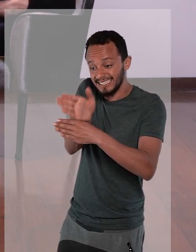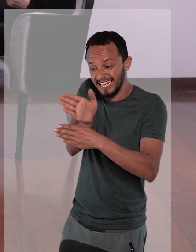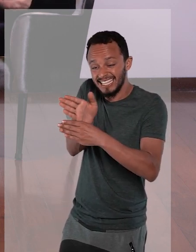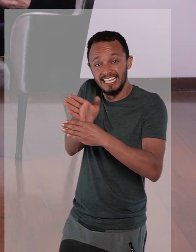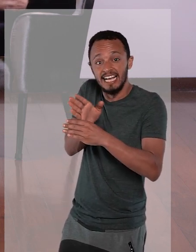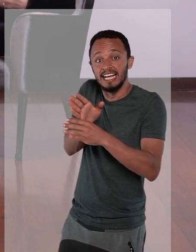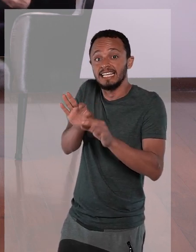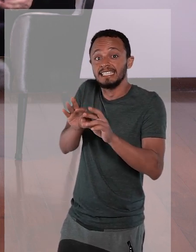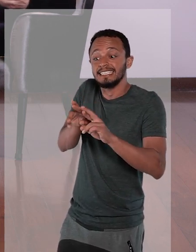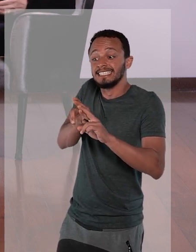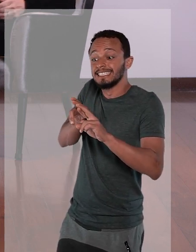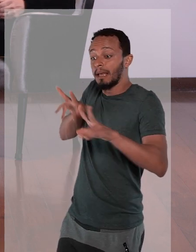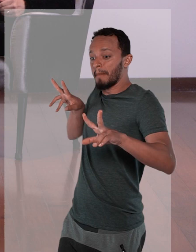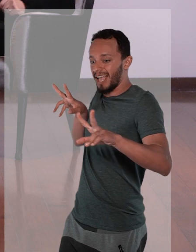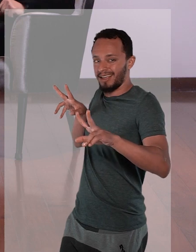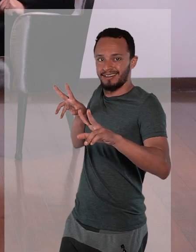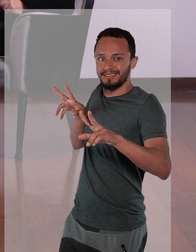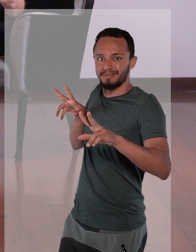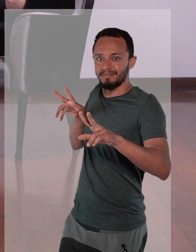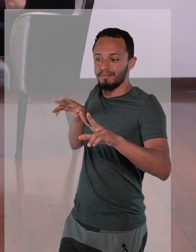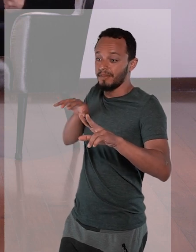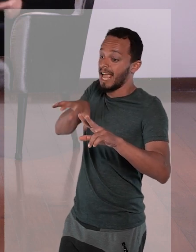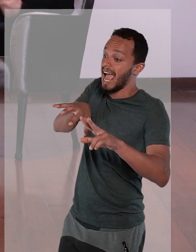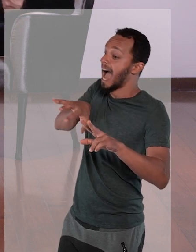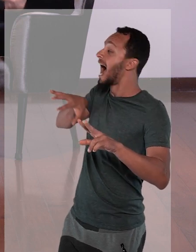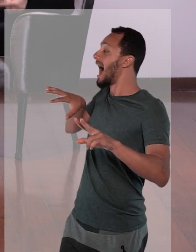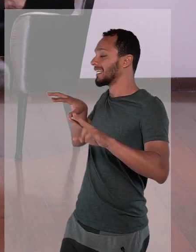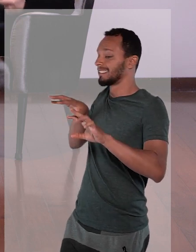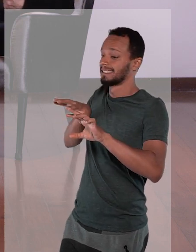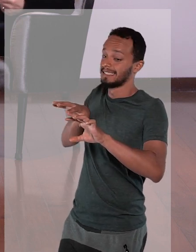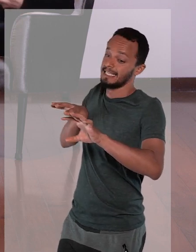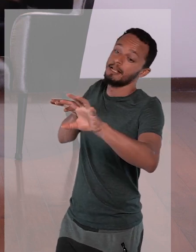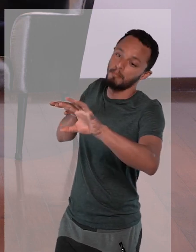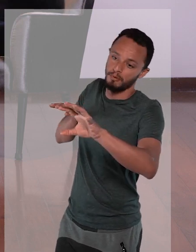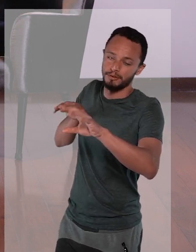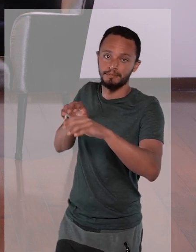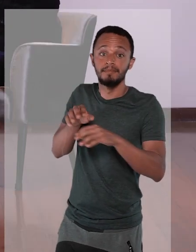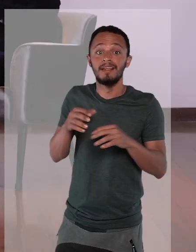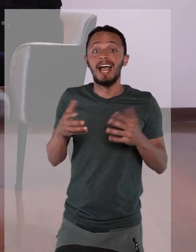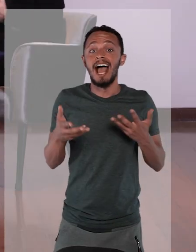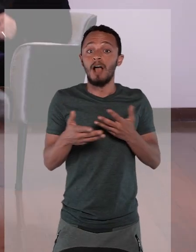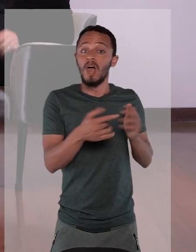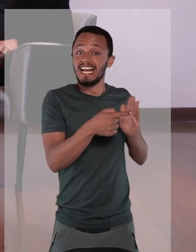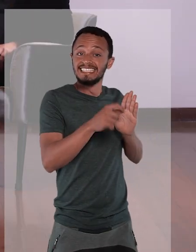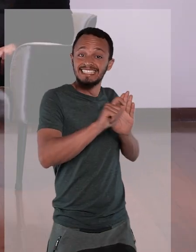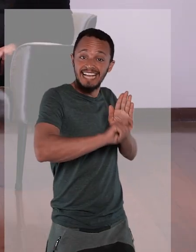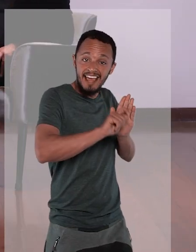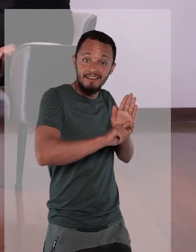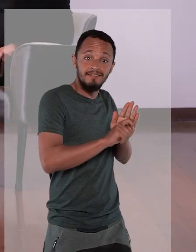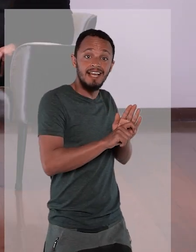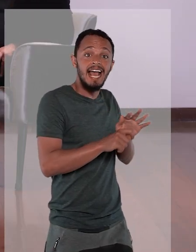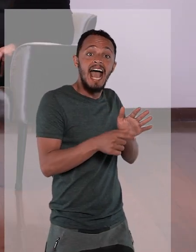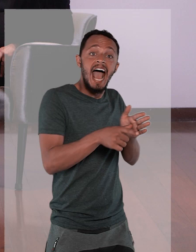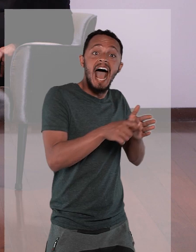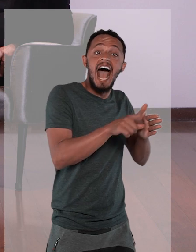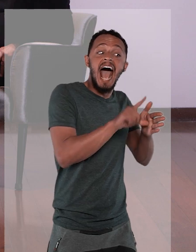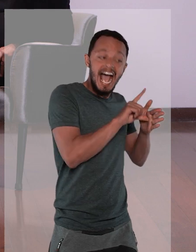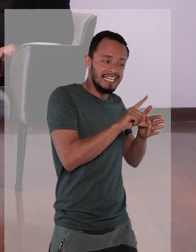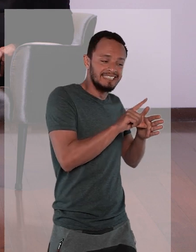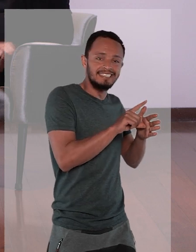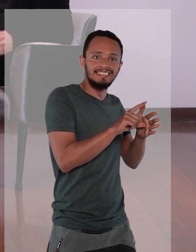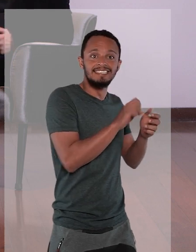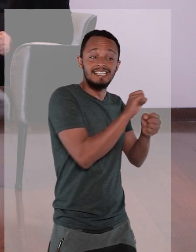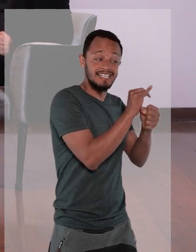você aborda que mostra o que de mais produtivo surgiu ou se extrai dessa